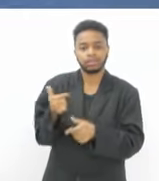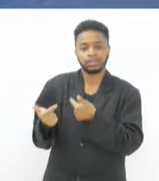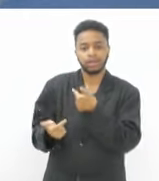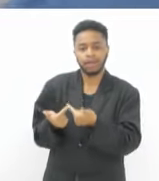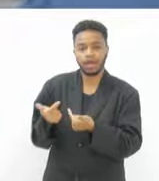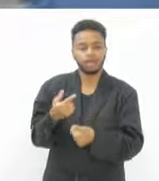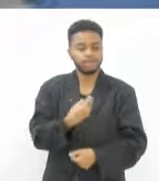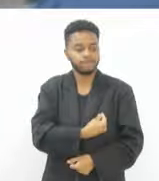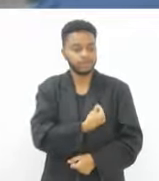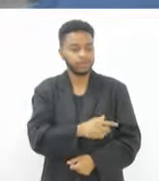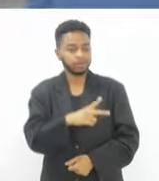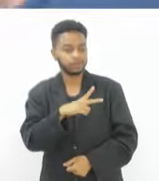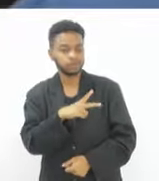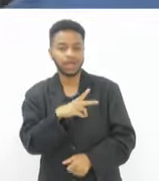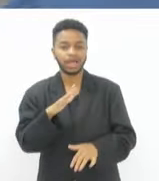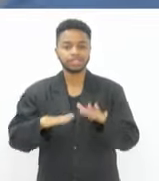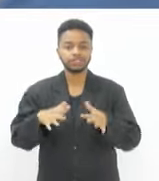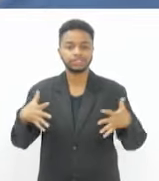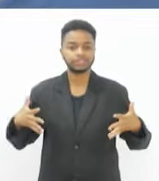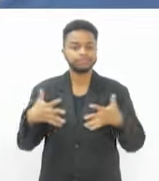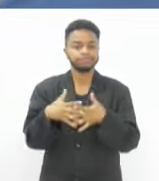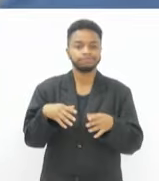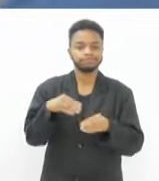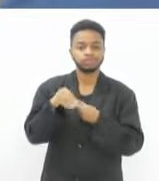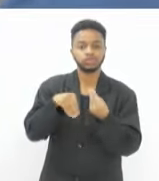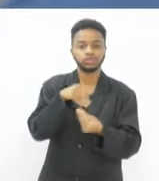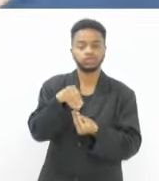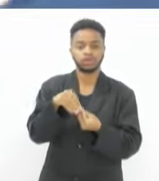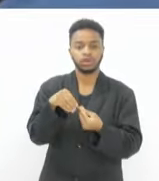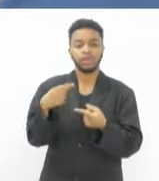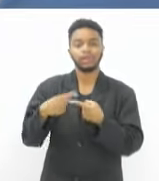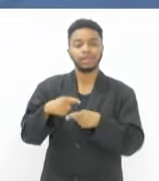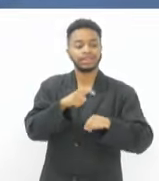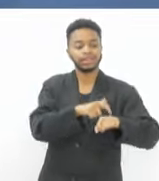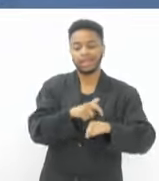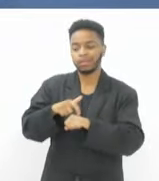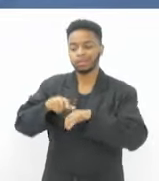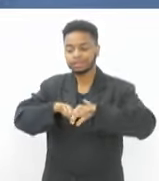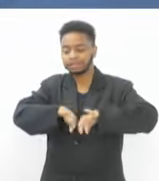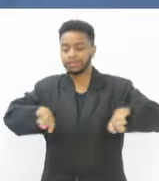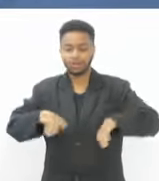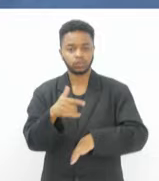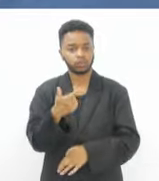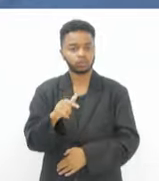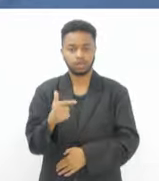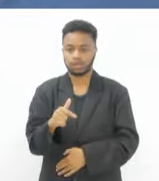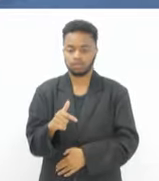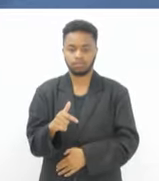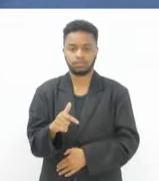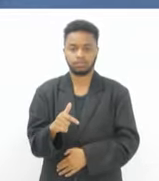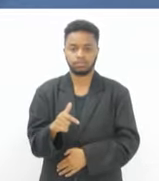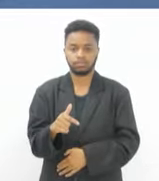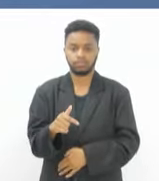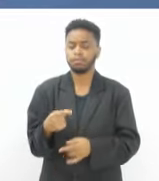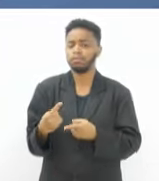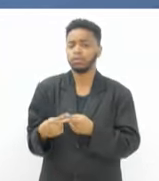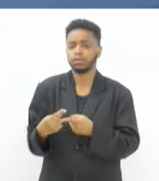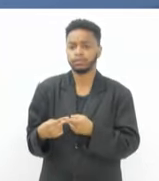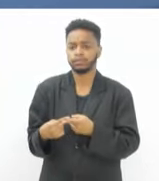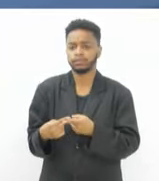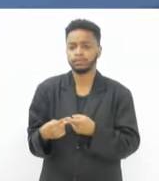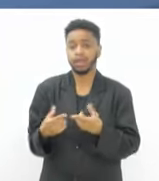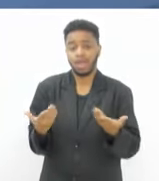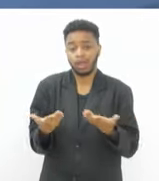vida pessoal muitas vezes se confunde. Esse tempo não fica bem marcado, essa divisão. Por quê? Porque a gente